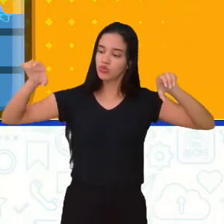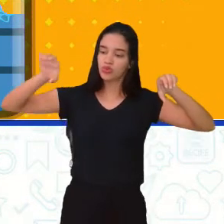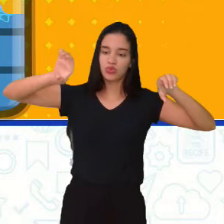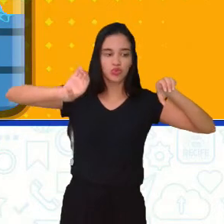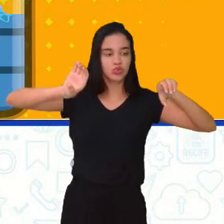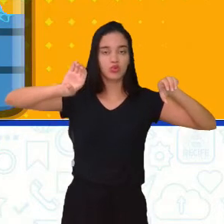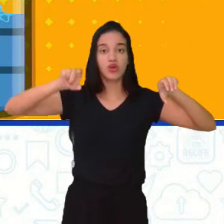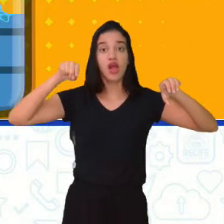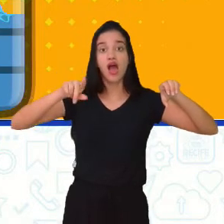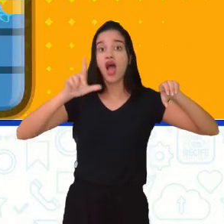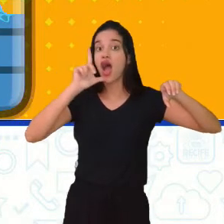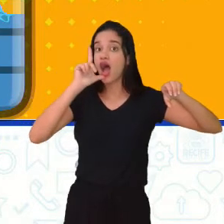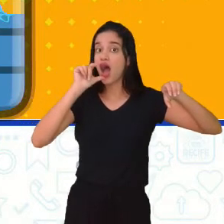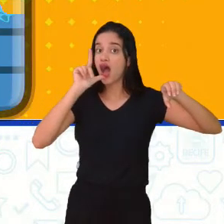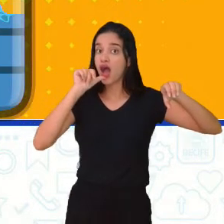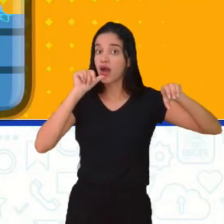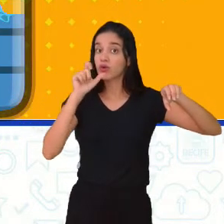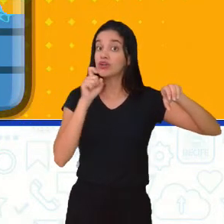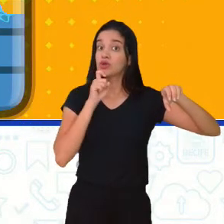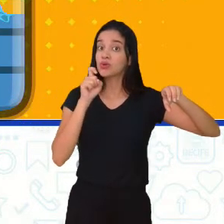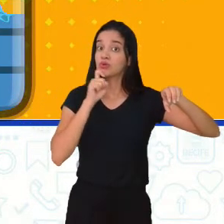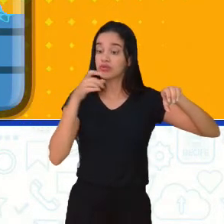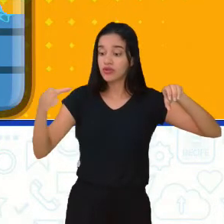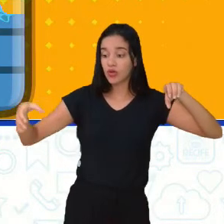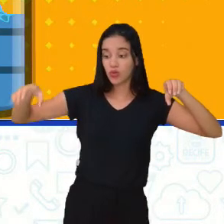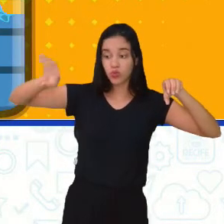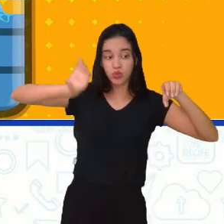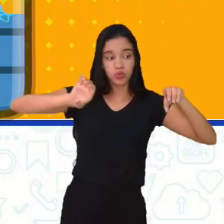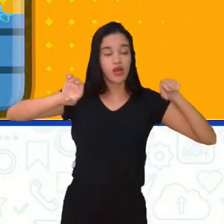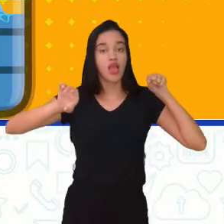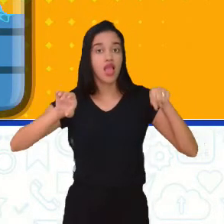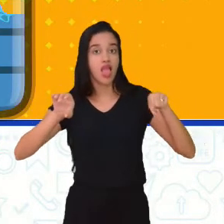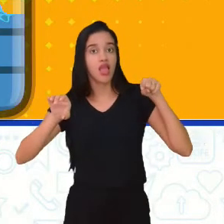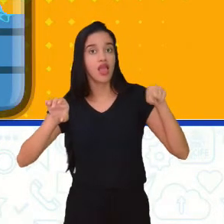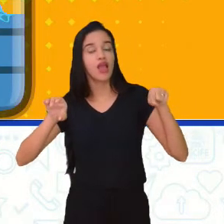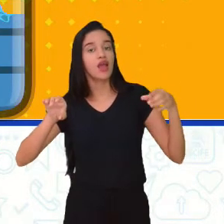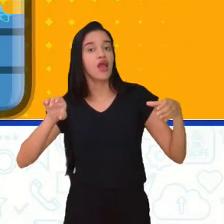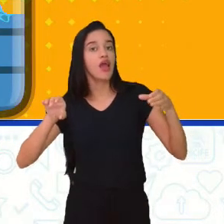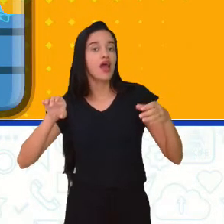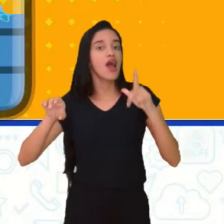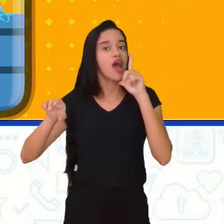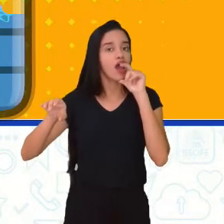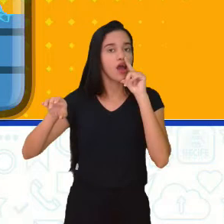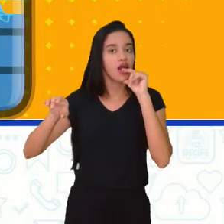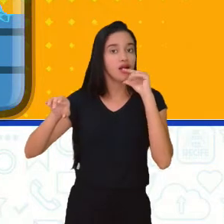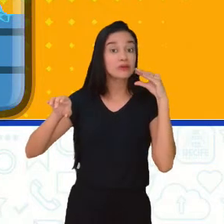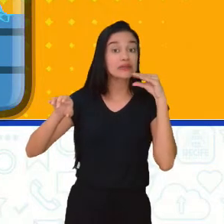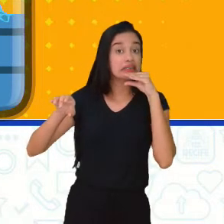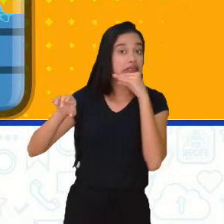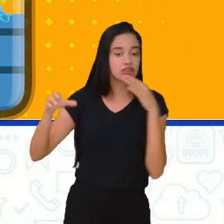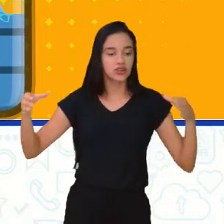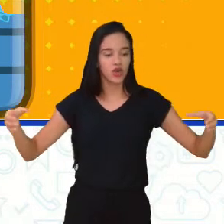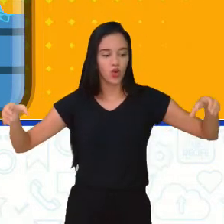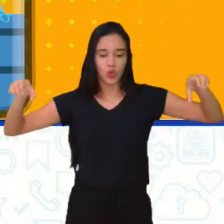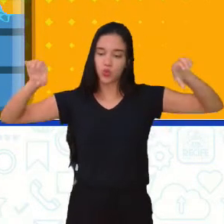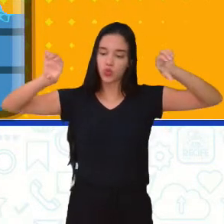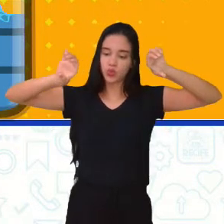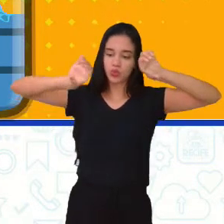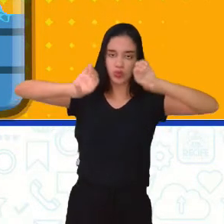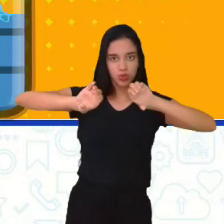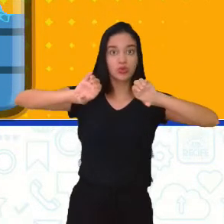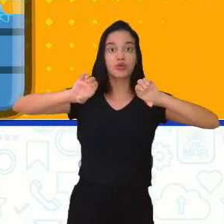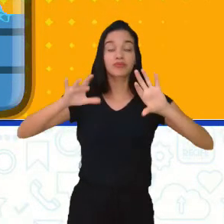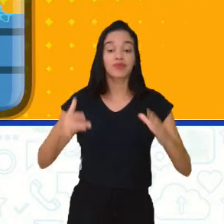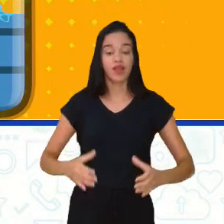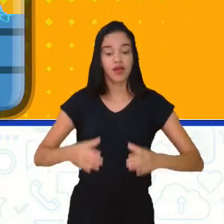outro está despejando água quente. E essas duas temperaturas, quando se encontram, apresenta para a gente aí a água morna.